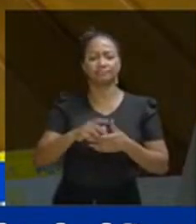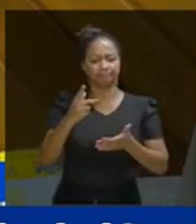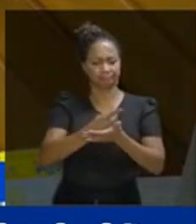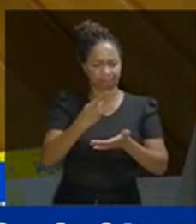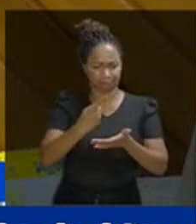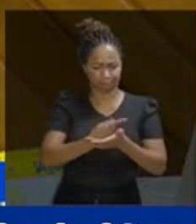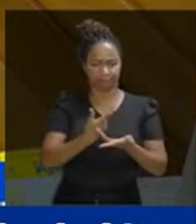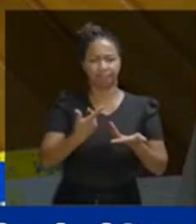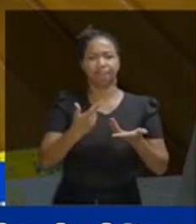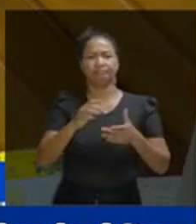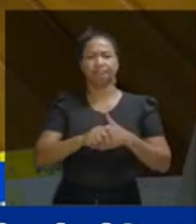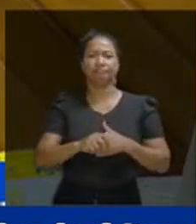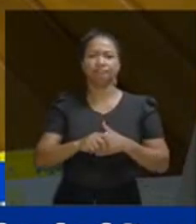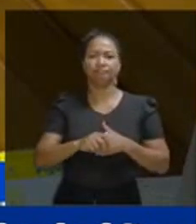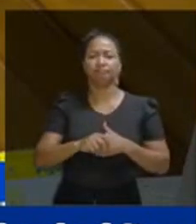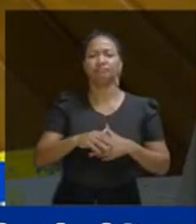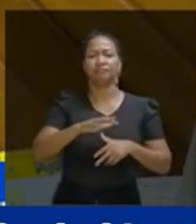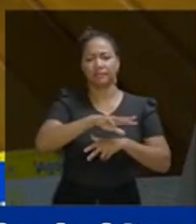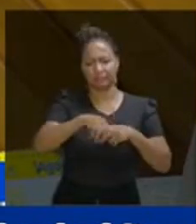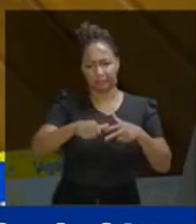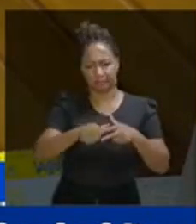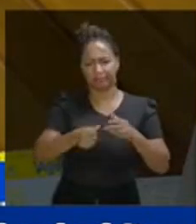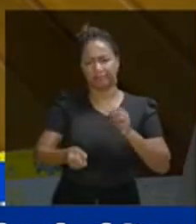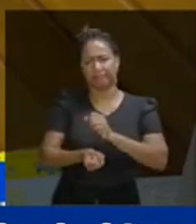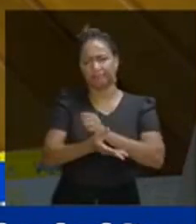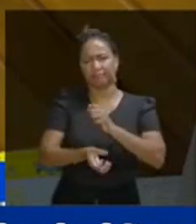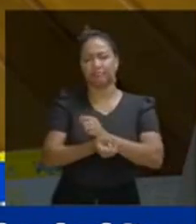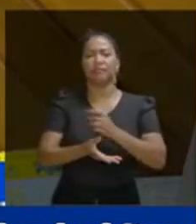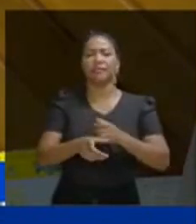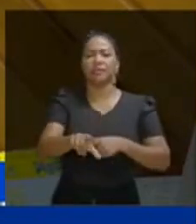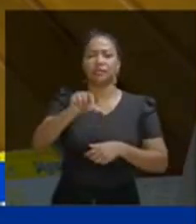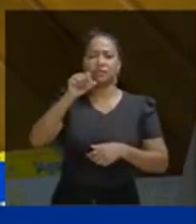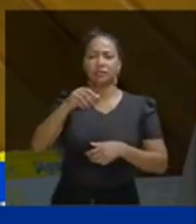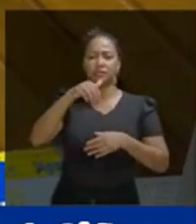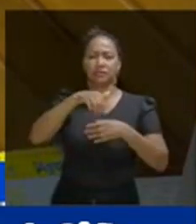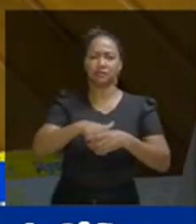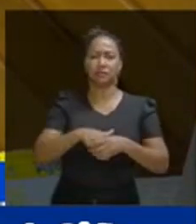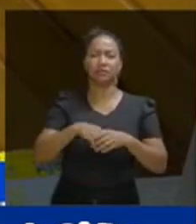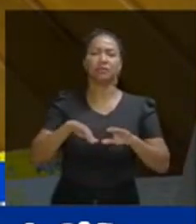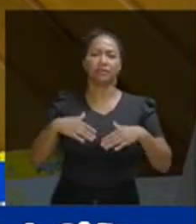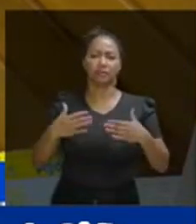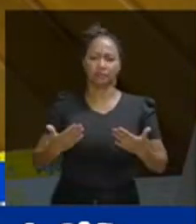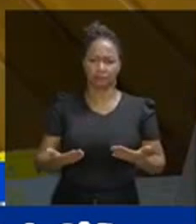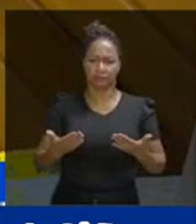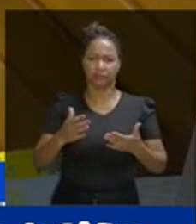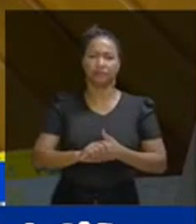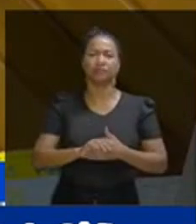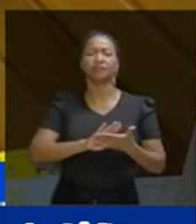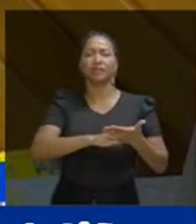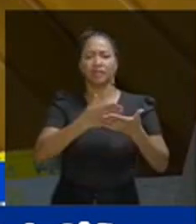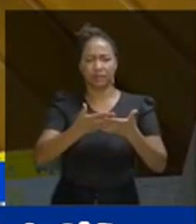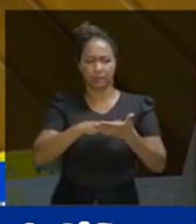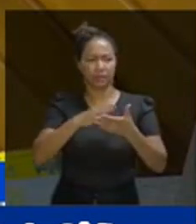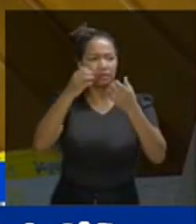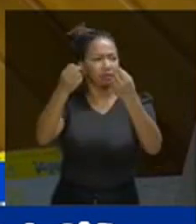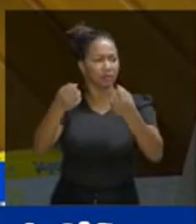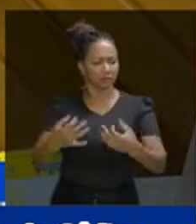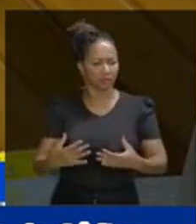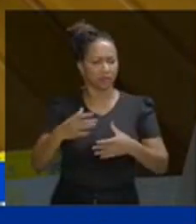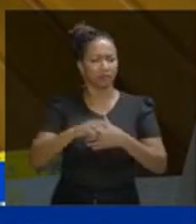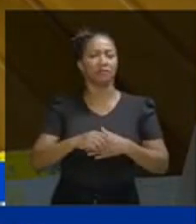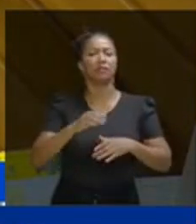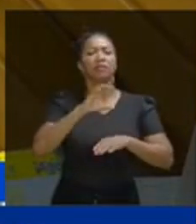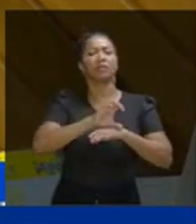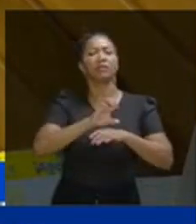e os efeitos nefastos da contaminação da vontade livre de escolher do eleitor. Nesse contexto, a interpretação a ser dada ao dispositivo